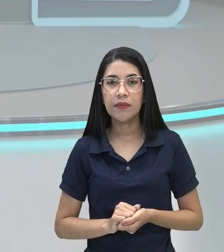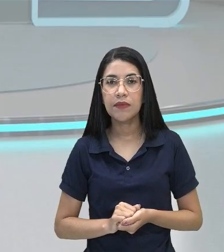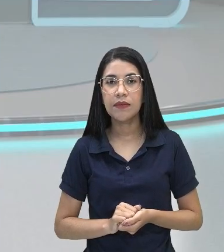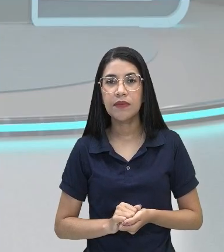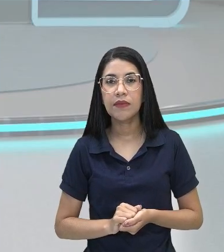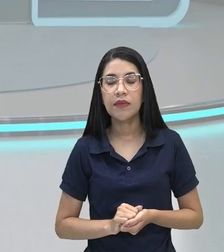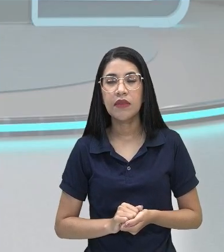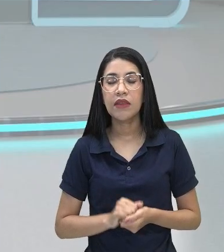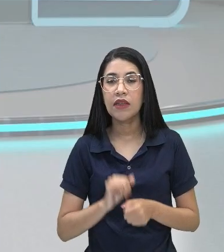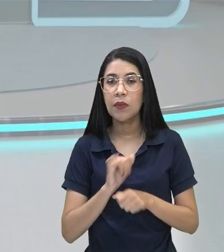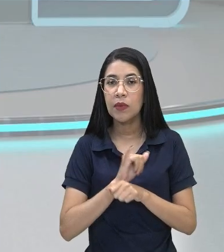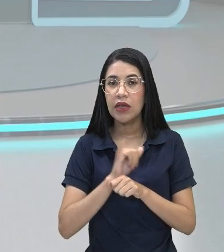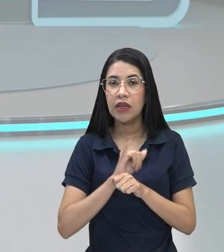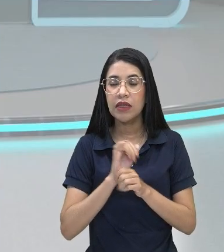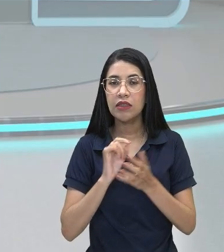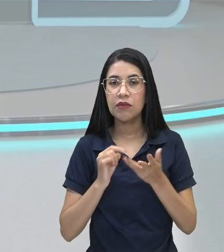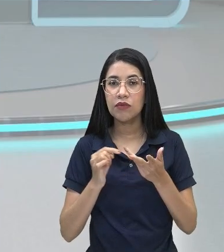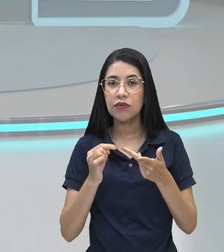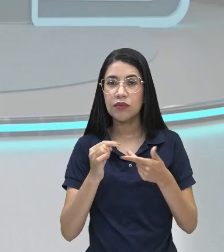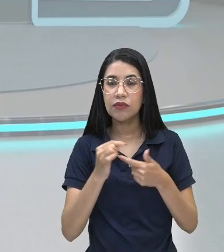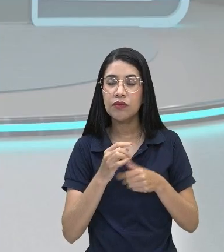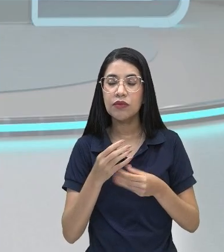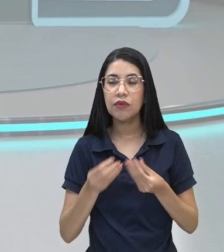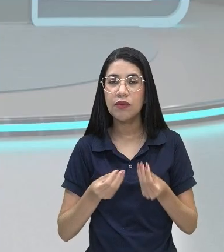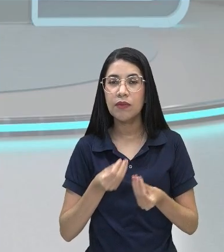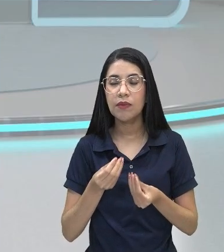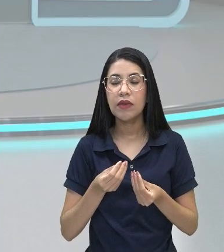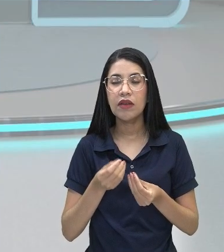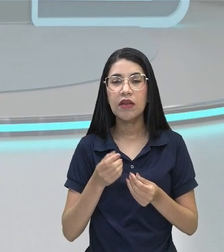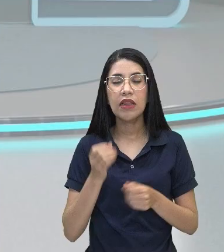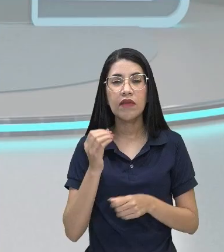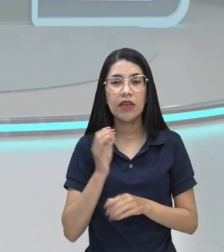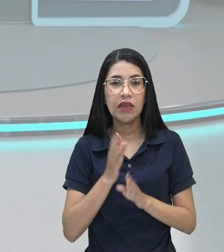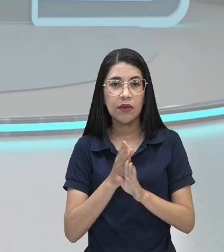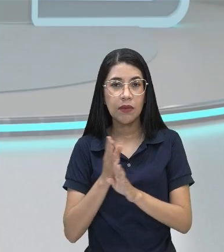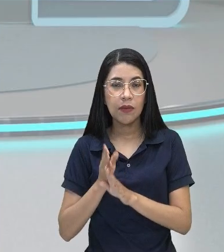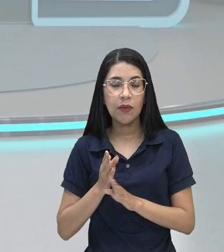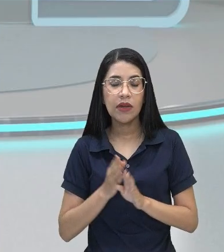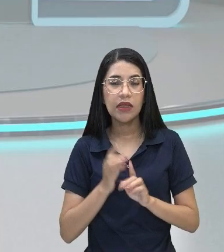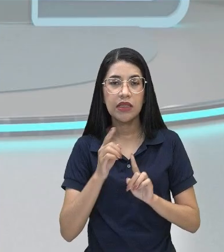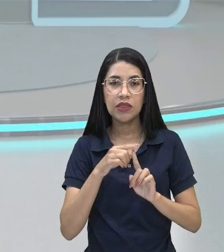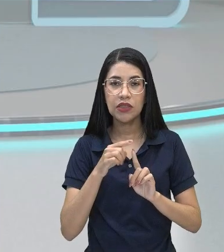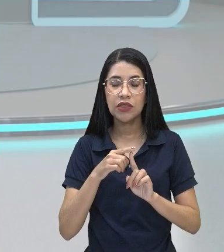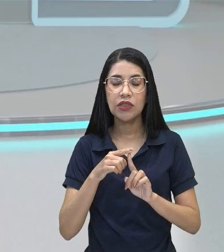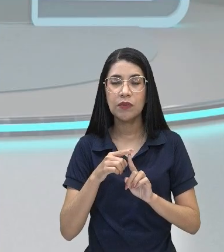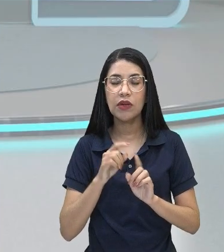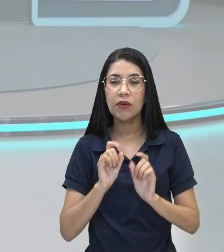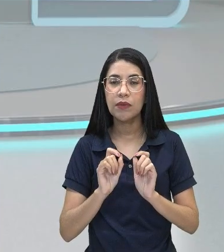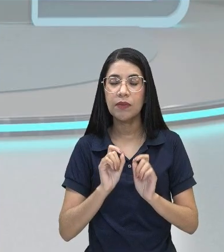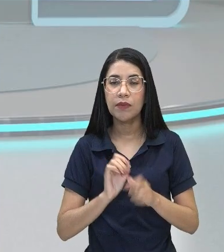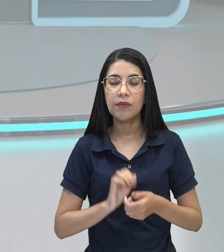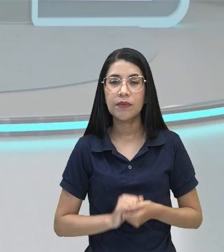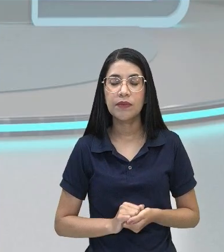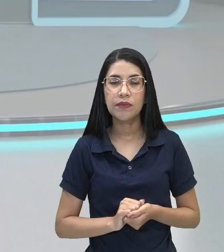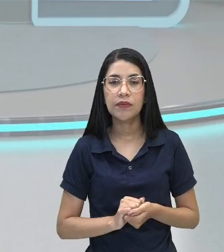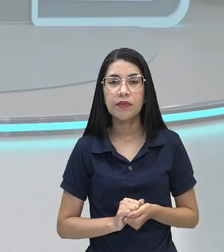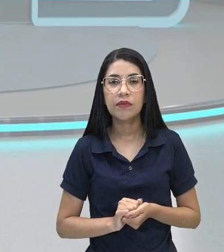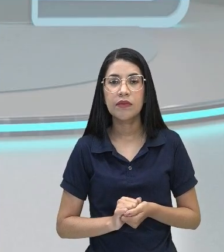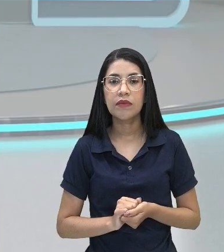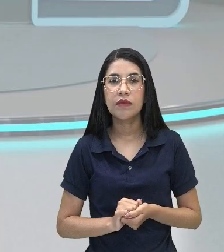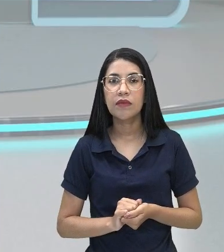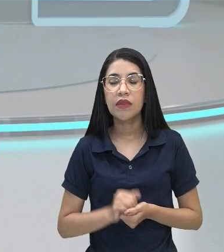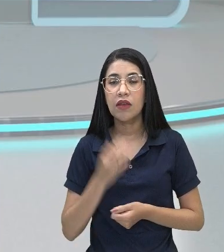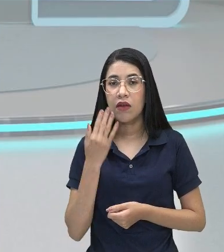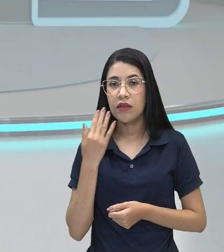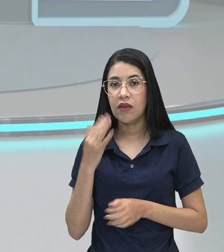As estratégias persuasivas que você vai encontrar nesse gênero textual, né, estão constituídas da